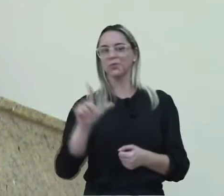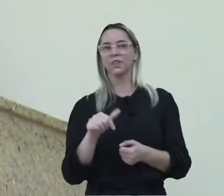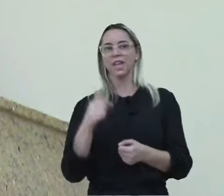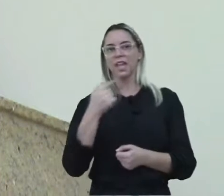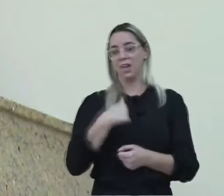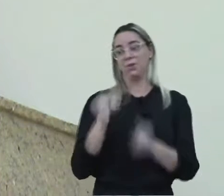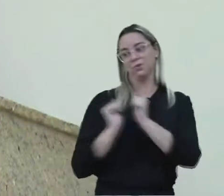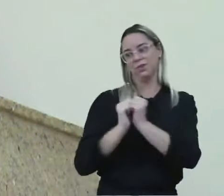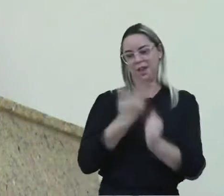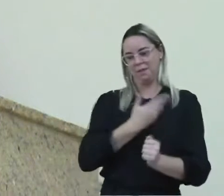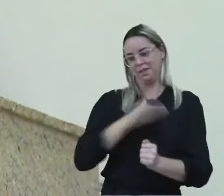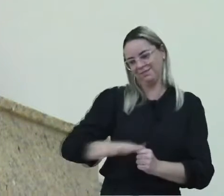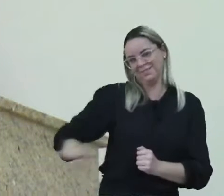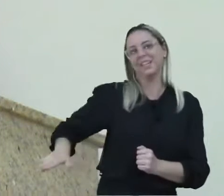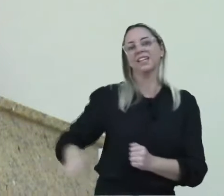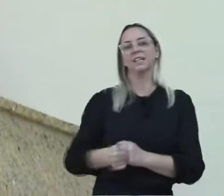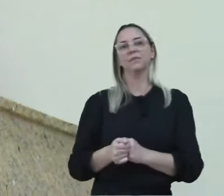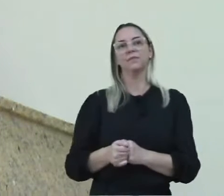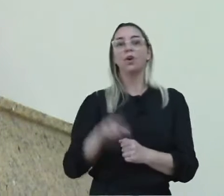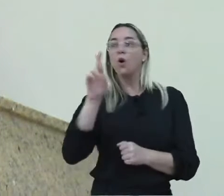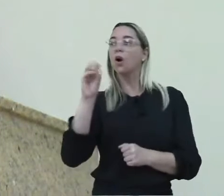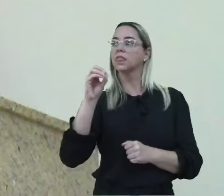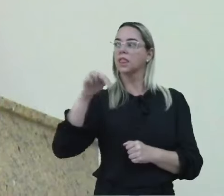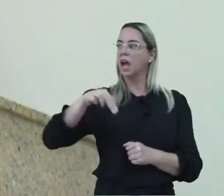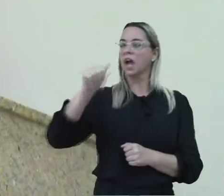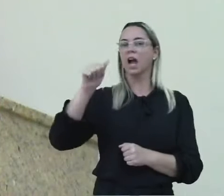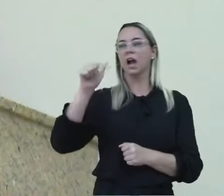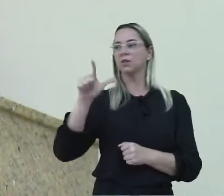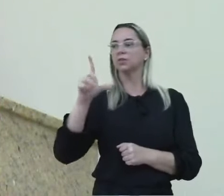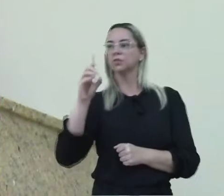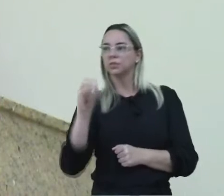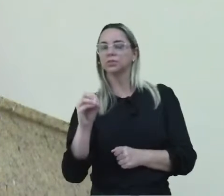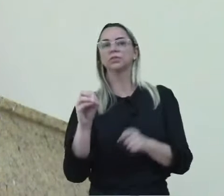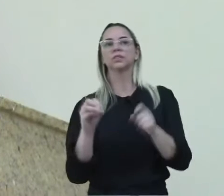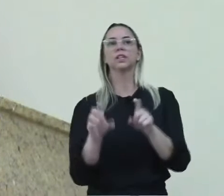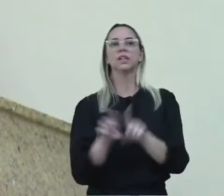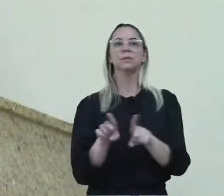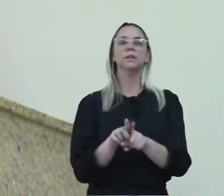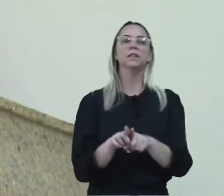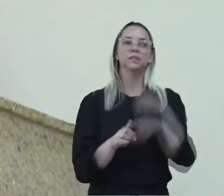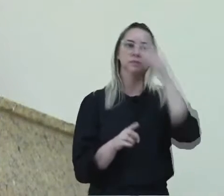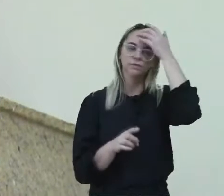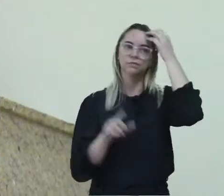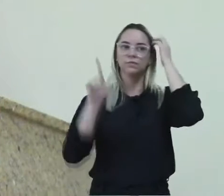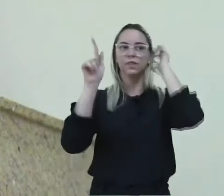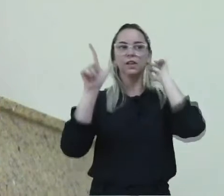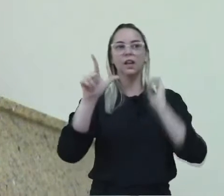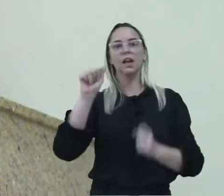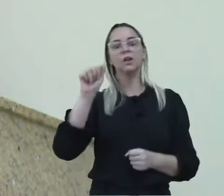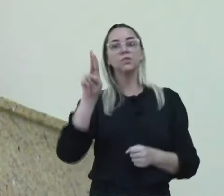junto. Né, Leila Barros, Ronaldo Campos, Gláucia